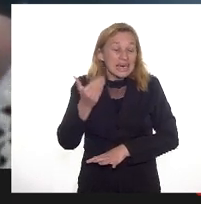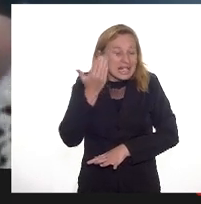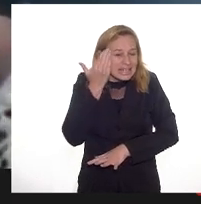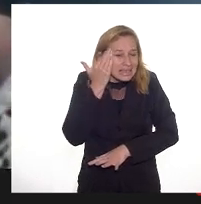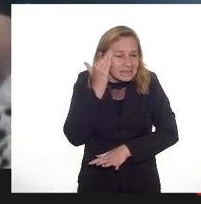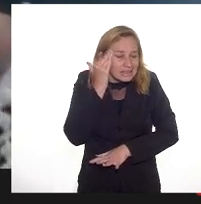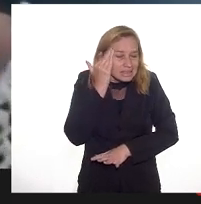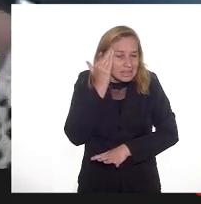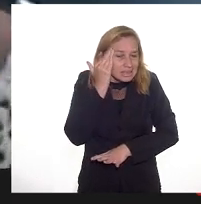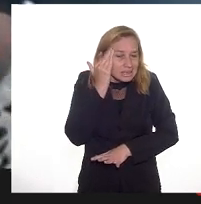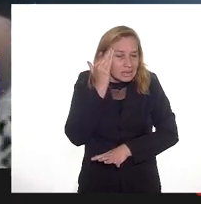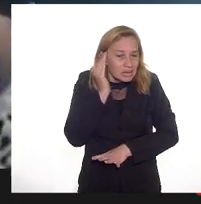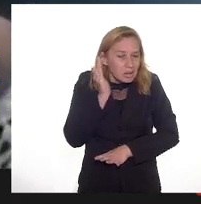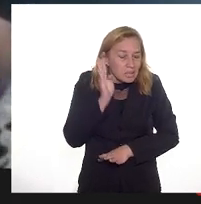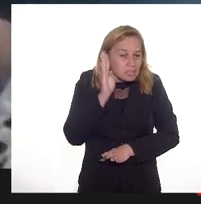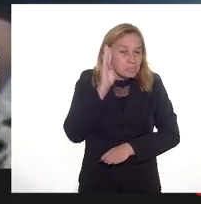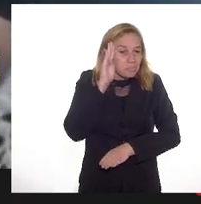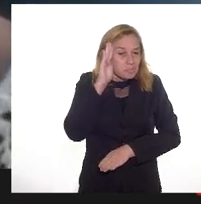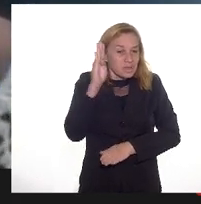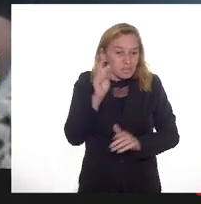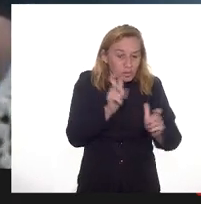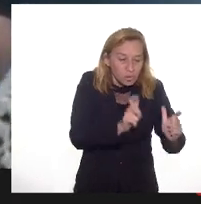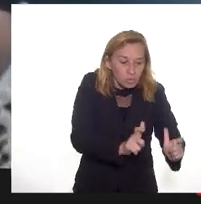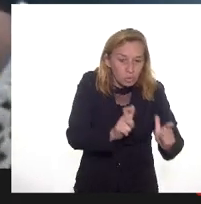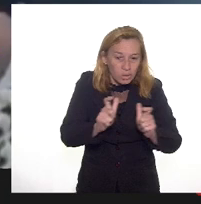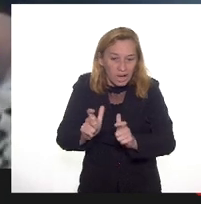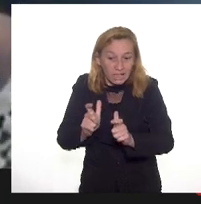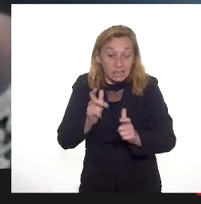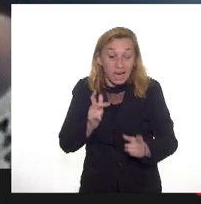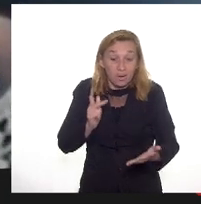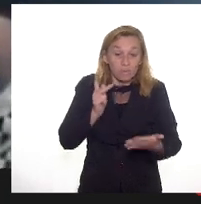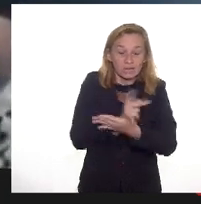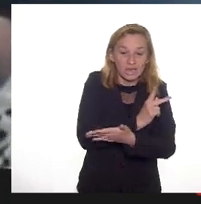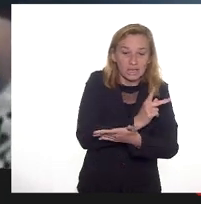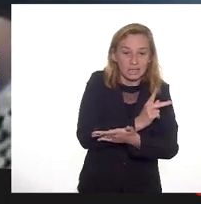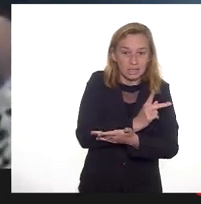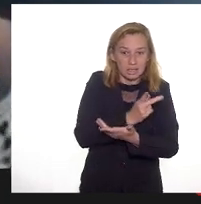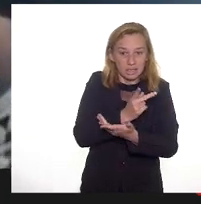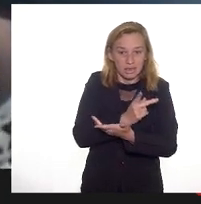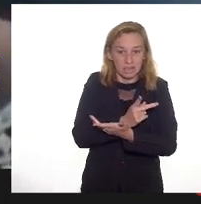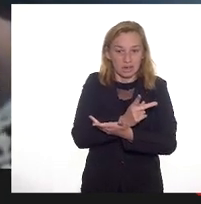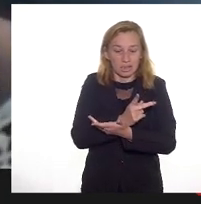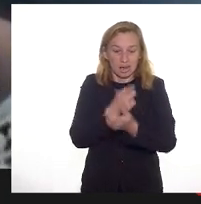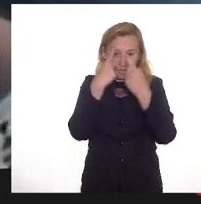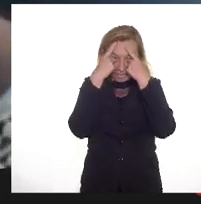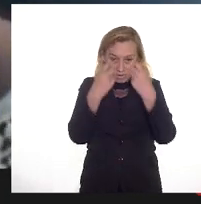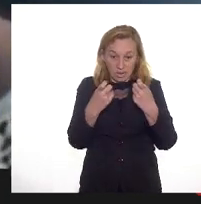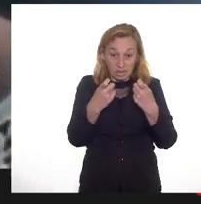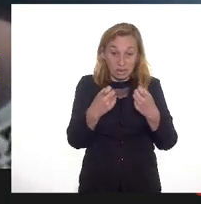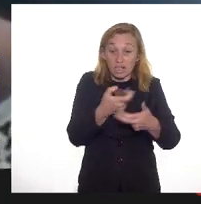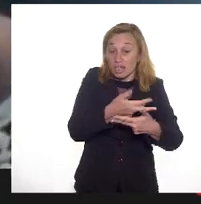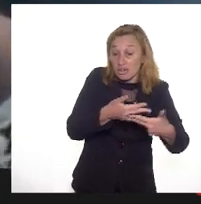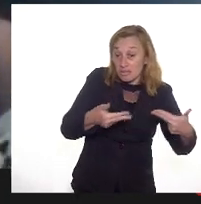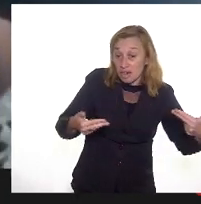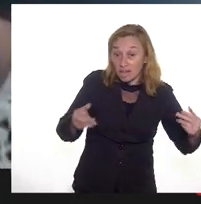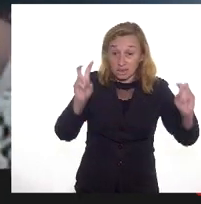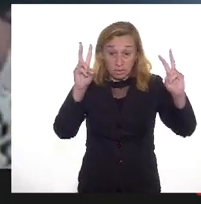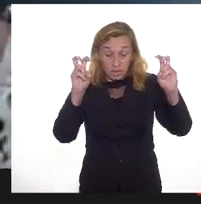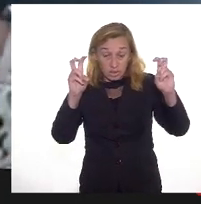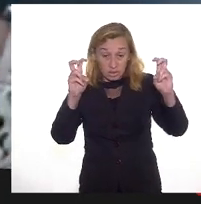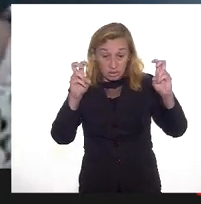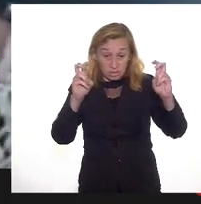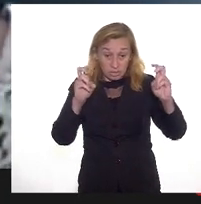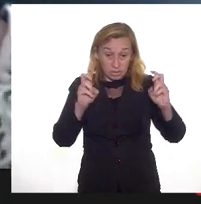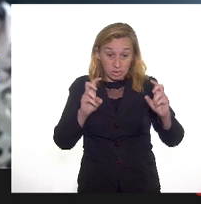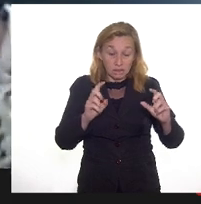entender, principalmente, os locais onde isso acontece. Porque há uma variação muito grande de situações em função